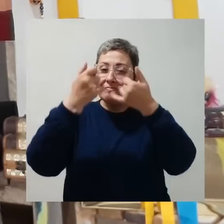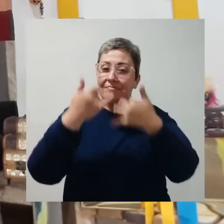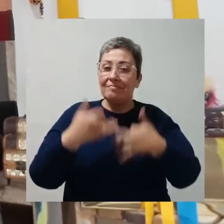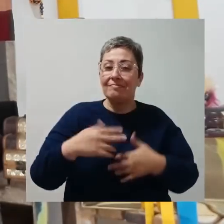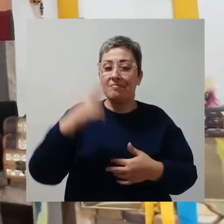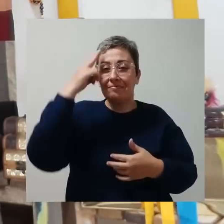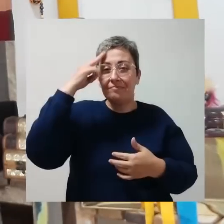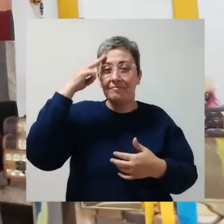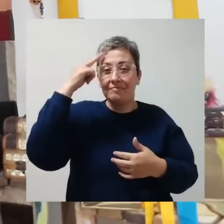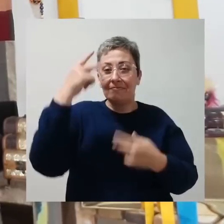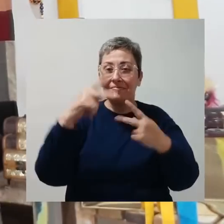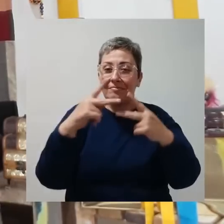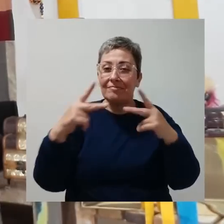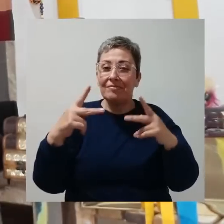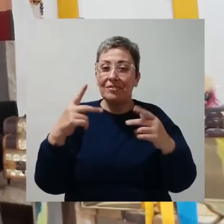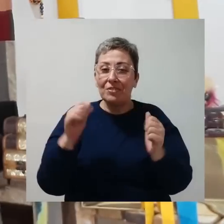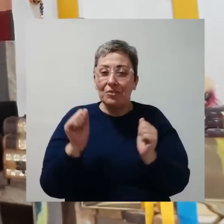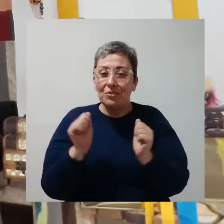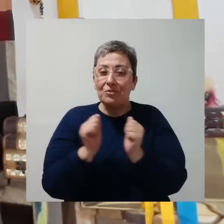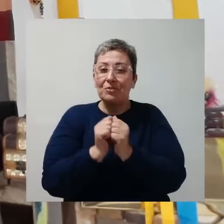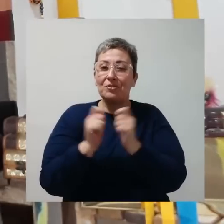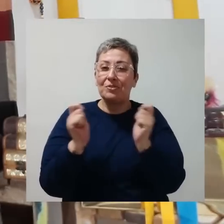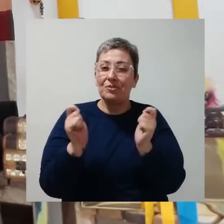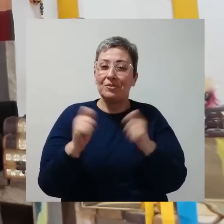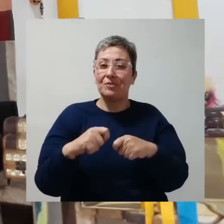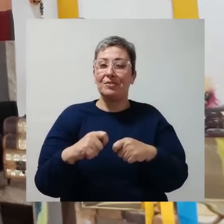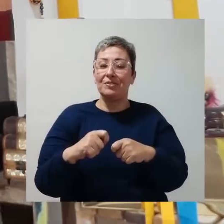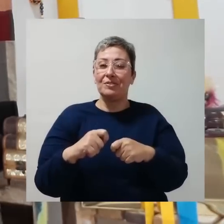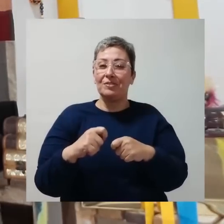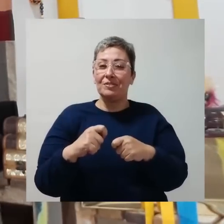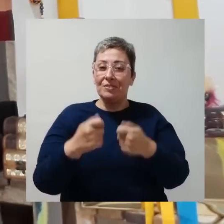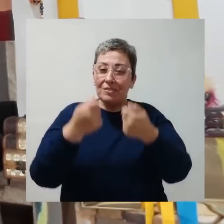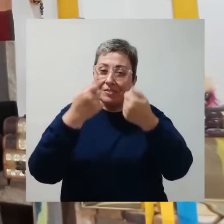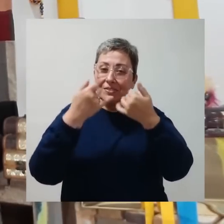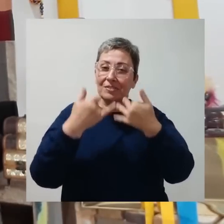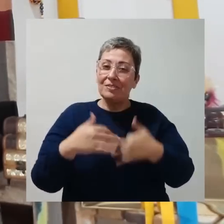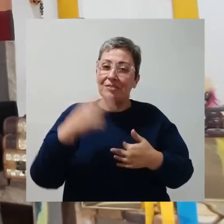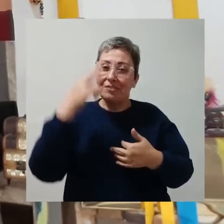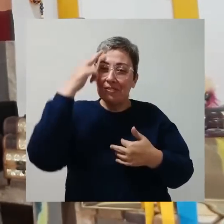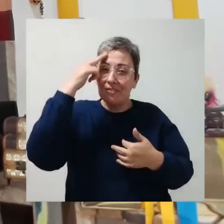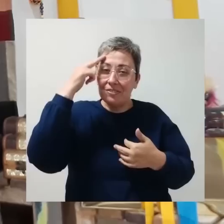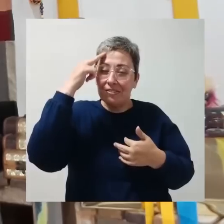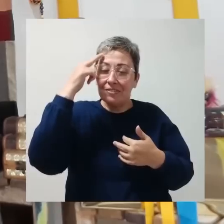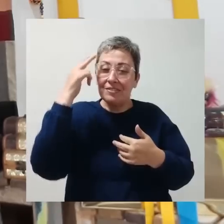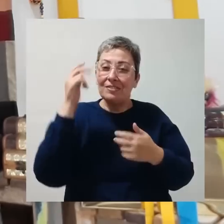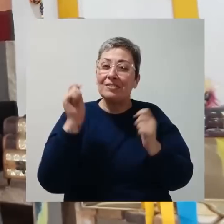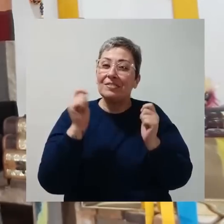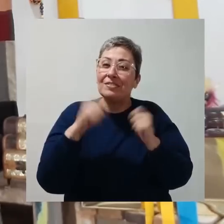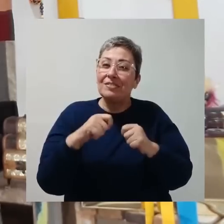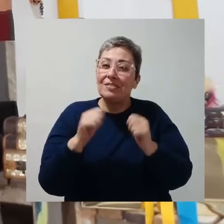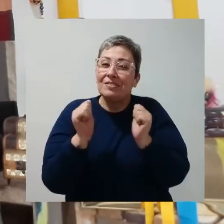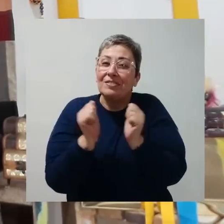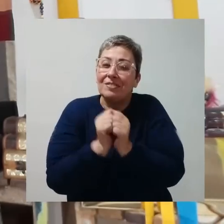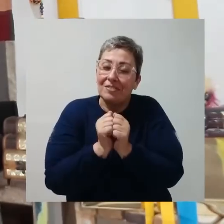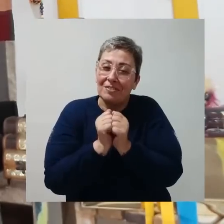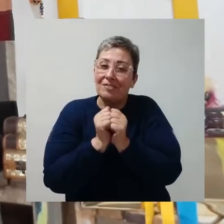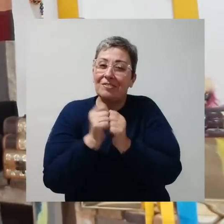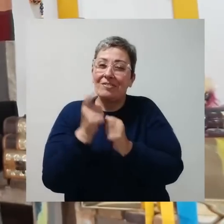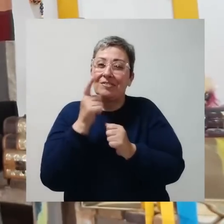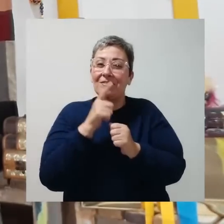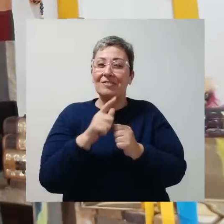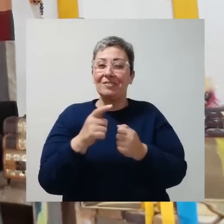Conte-me seus sonhos para sonharmos juntos. Conte-me seus sonhos para